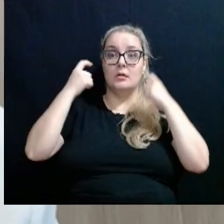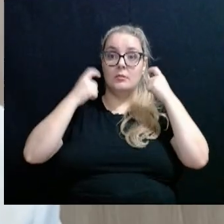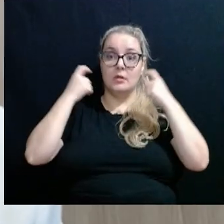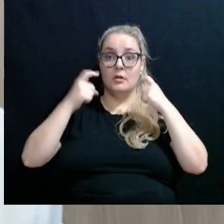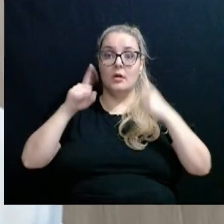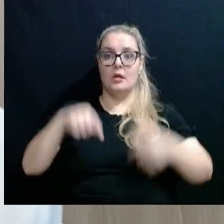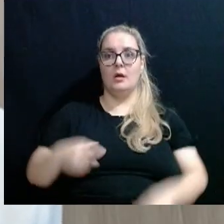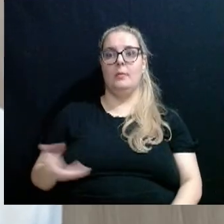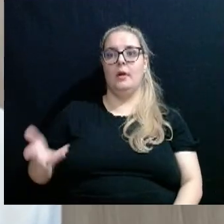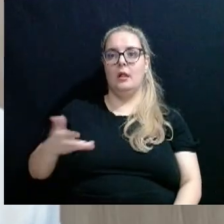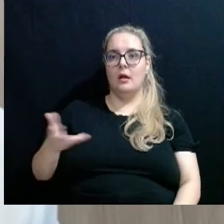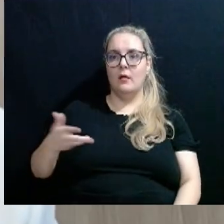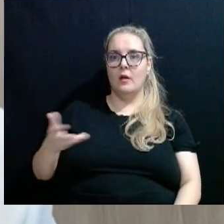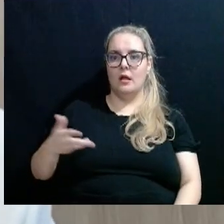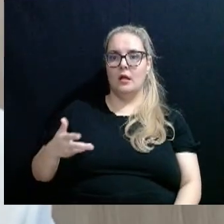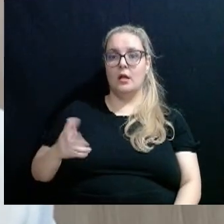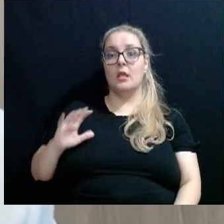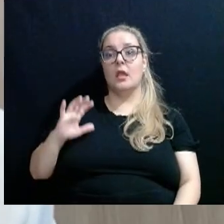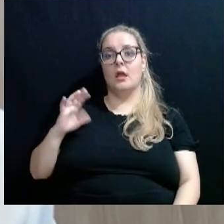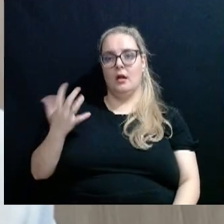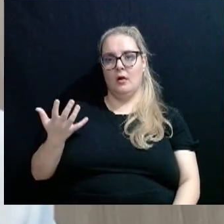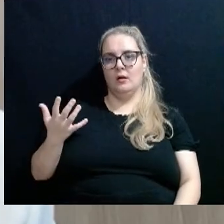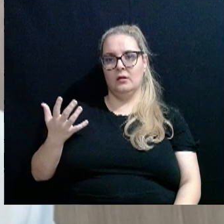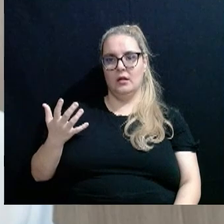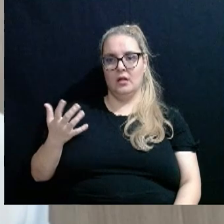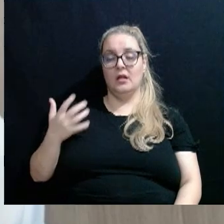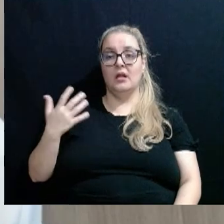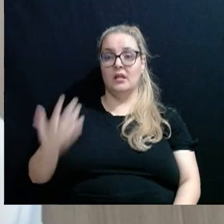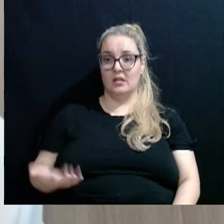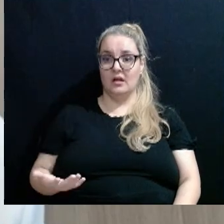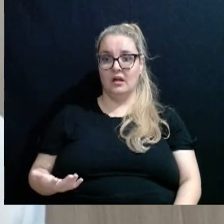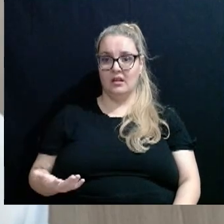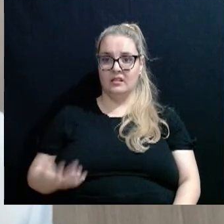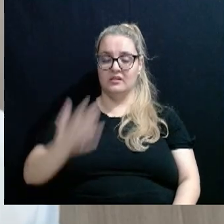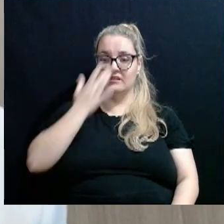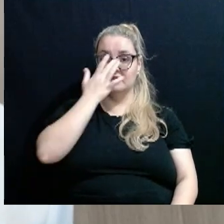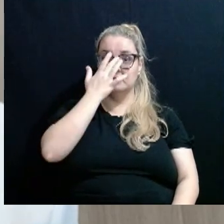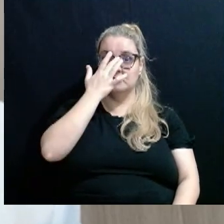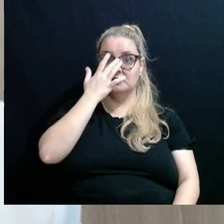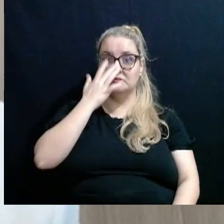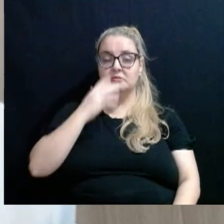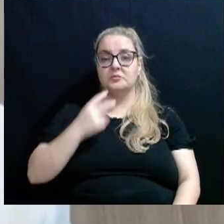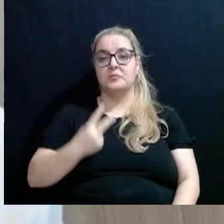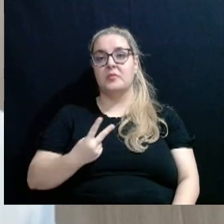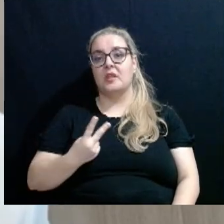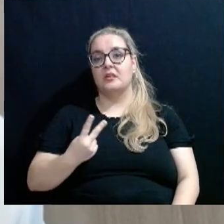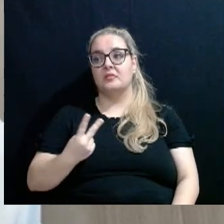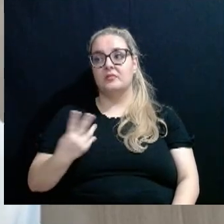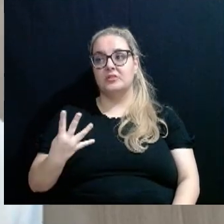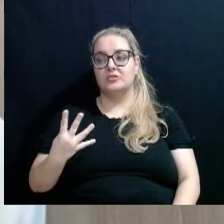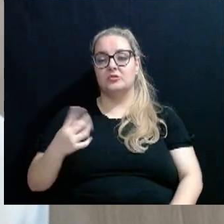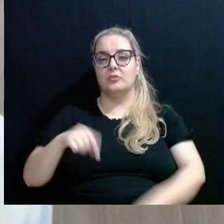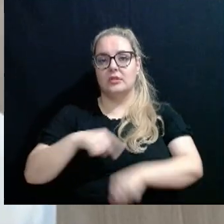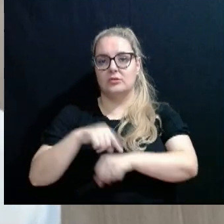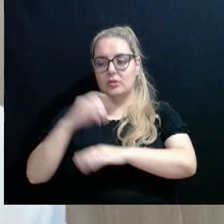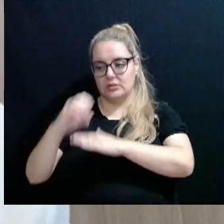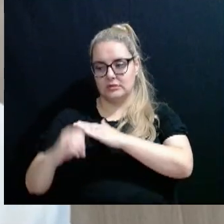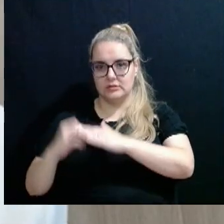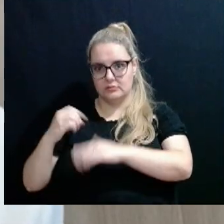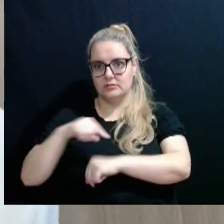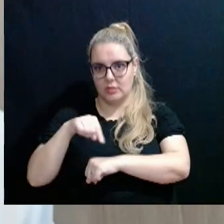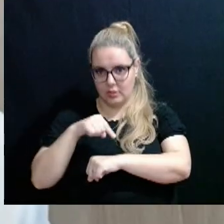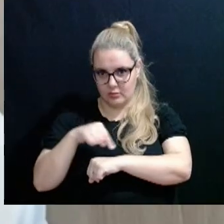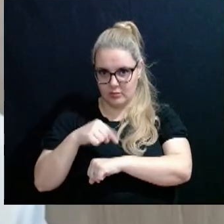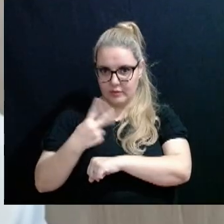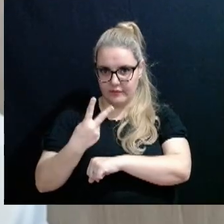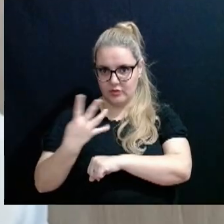grande preocupação é pela velocidade com que eles acontecem. Então, em cerca de 24 horas,